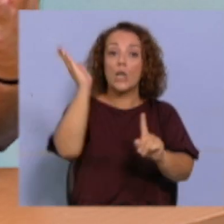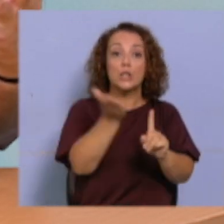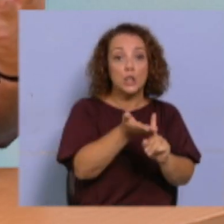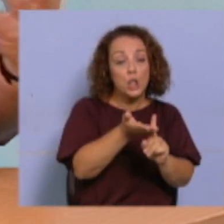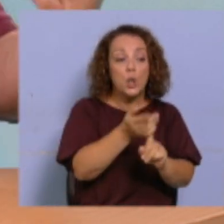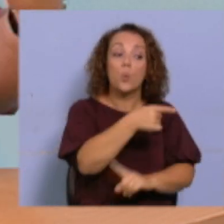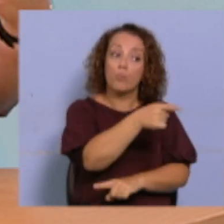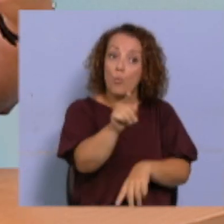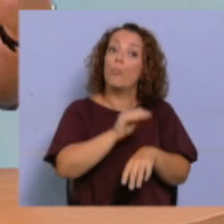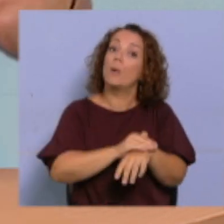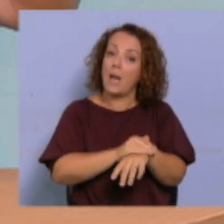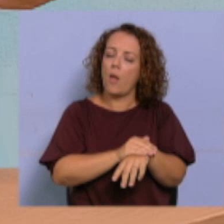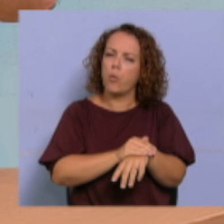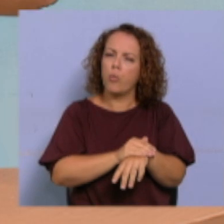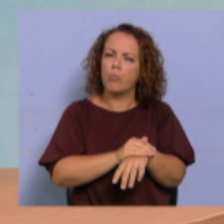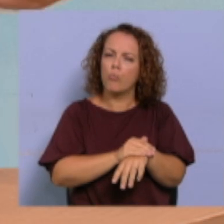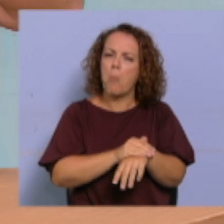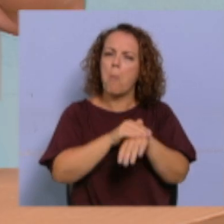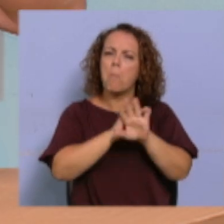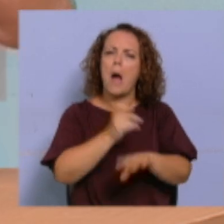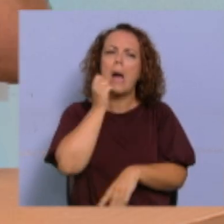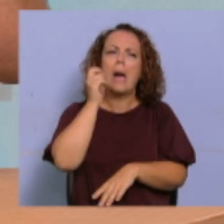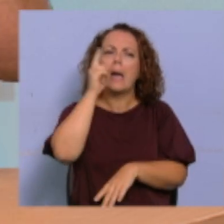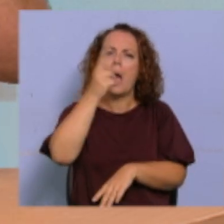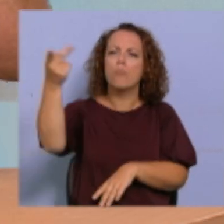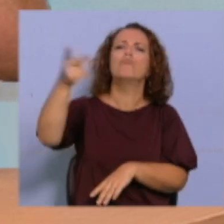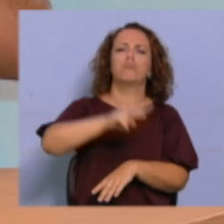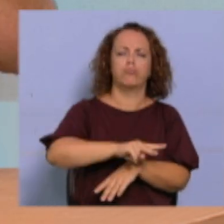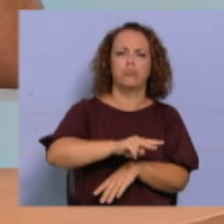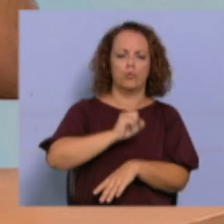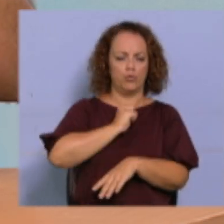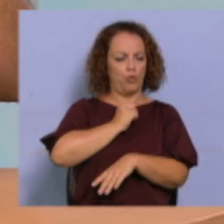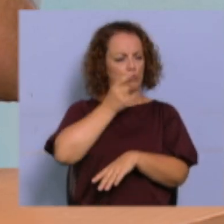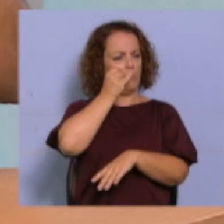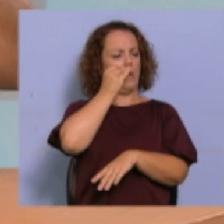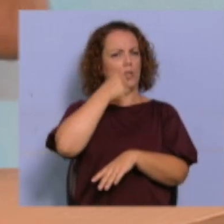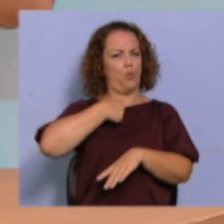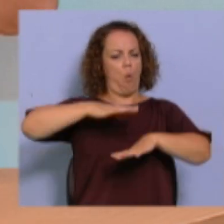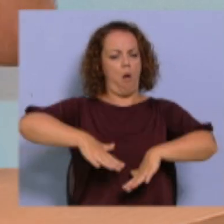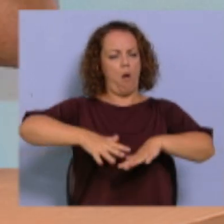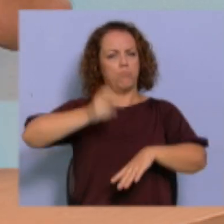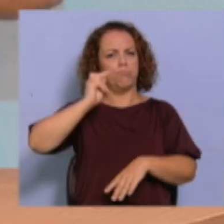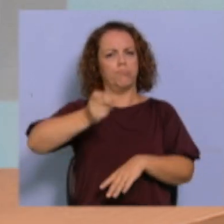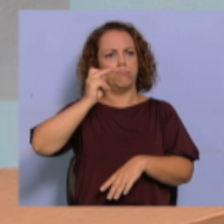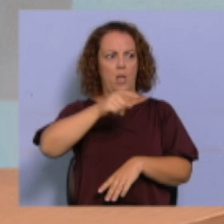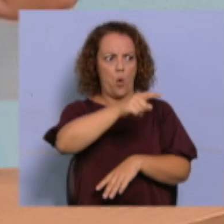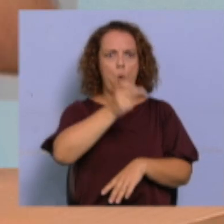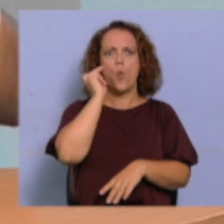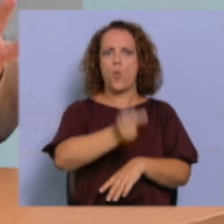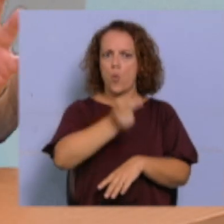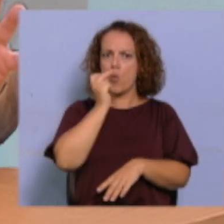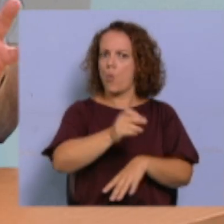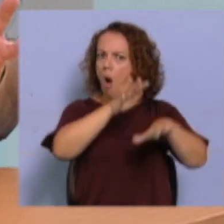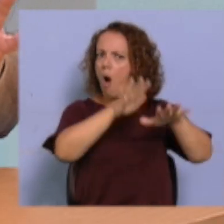pecados. Mas quem veio para aqui foram os nossos pais, os nossos antepassados. Nós já estamos aqui há uns anos. O cativeiro durou umas dezenas